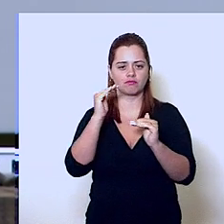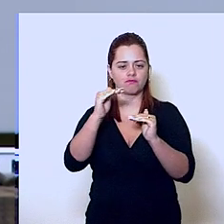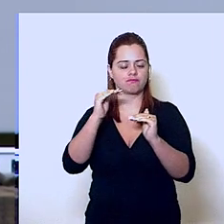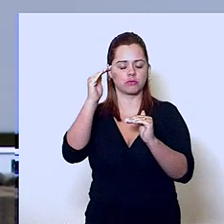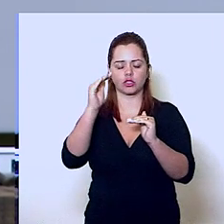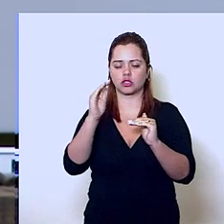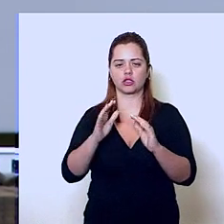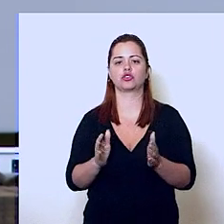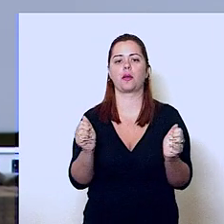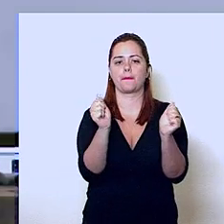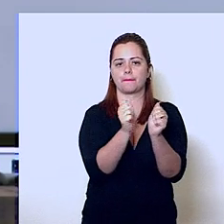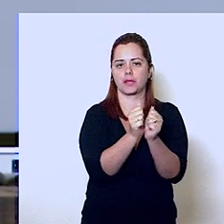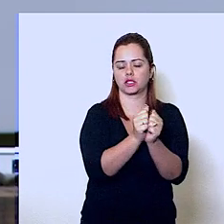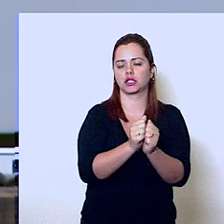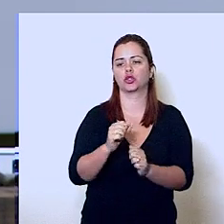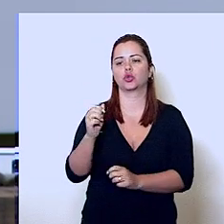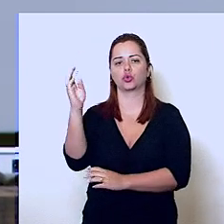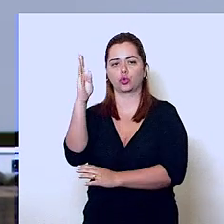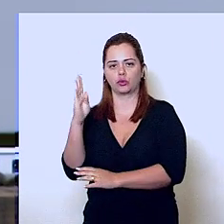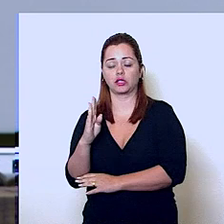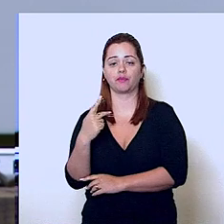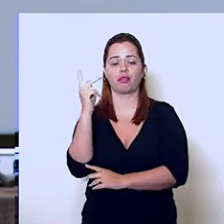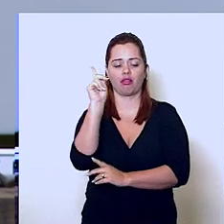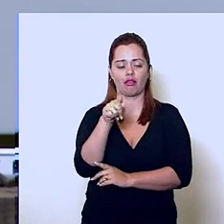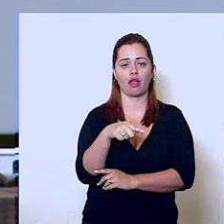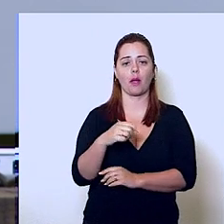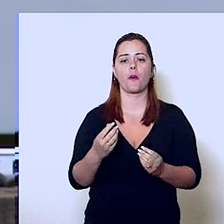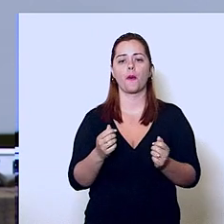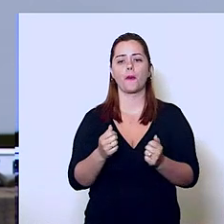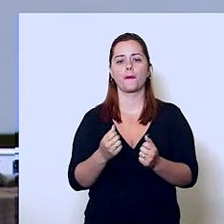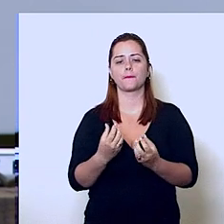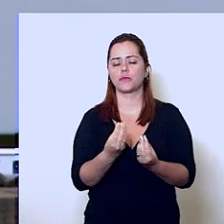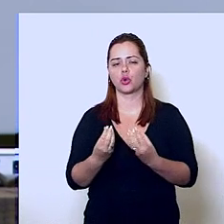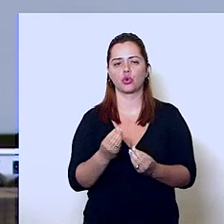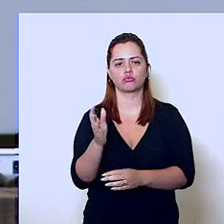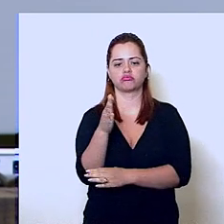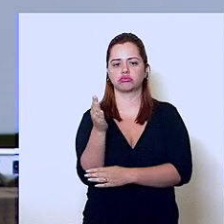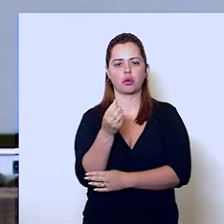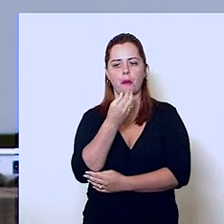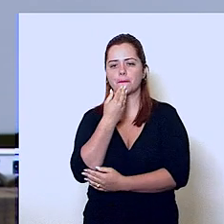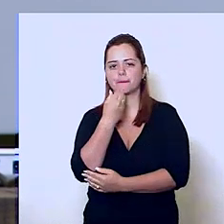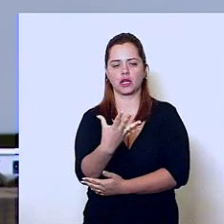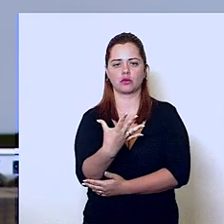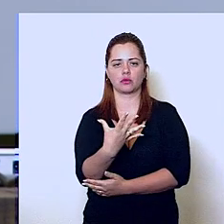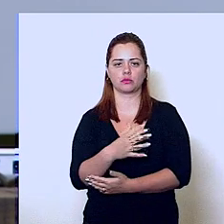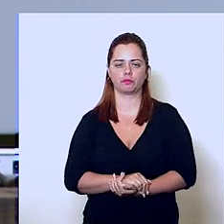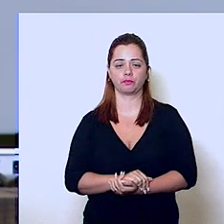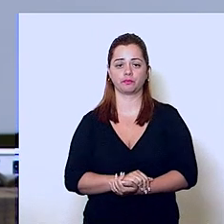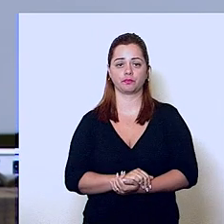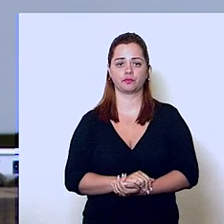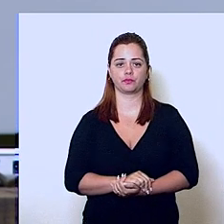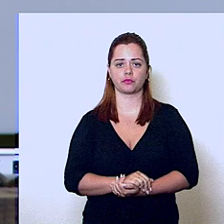E ele foi, talvez, o maior embaixador que nós tivemos nos Estados Unidos até hoje. E Paulo Tarso soube antever